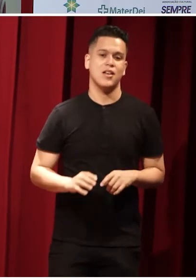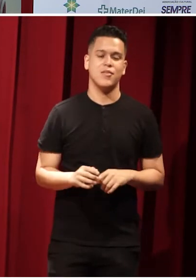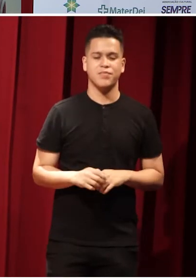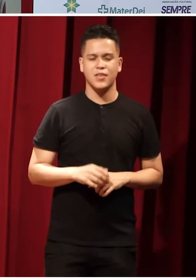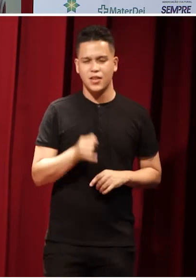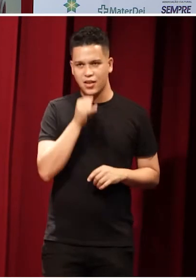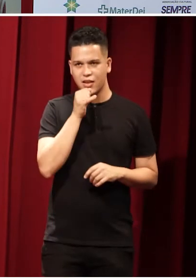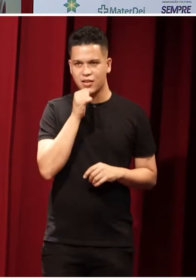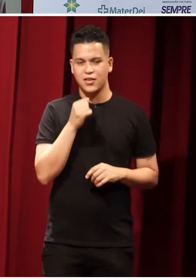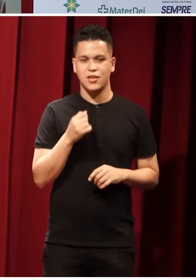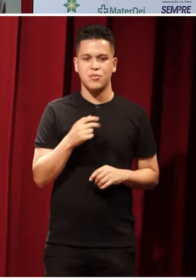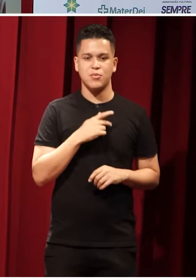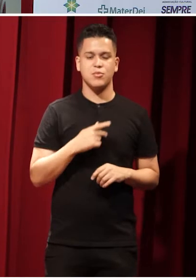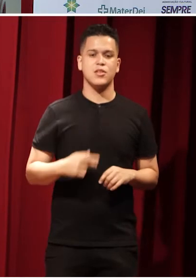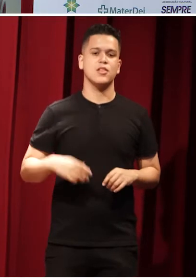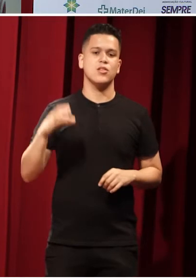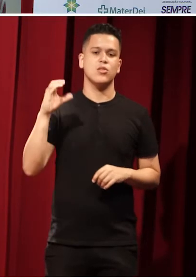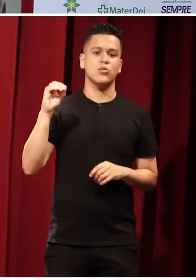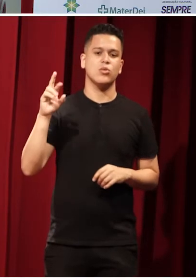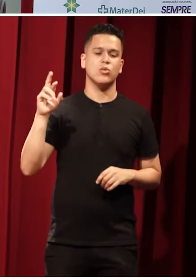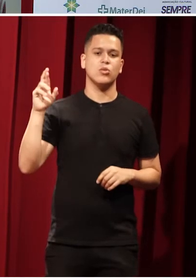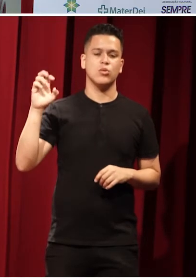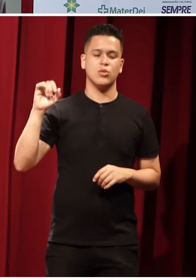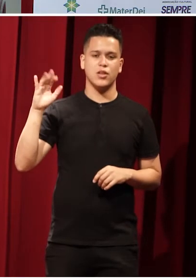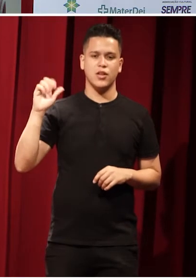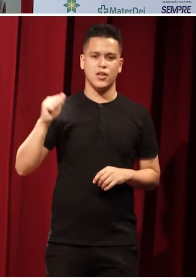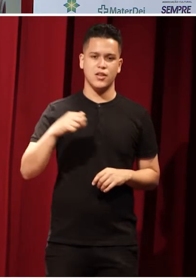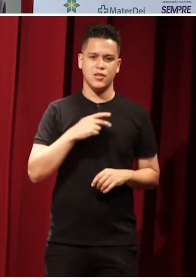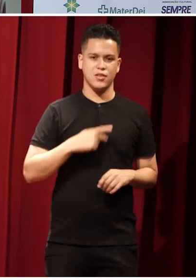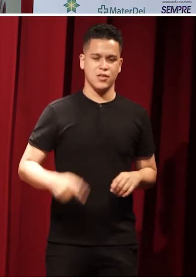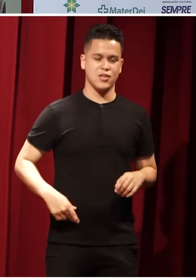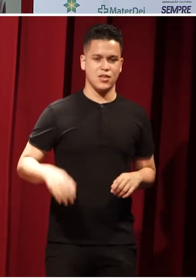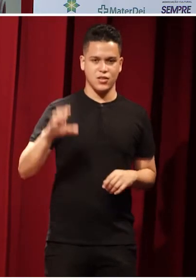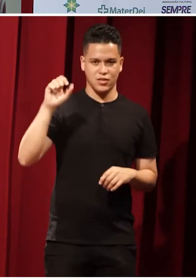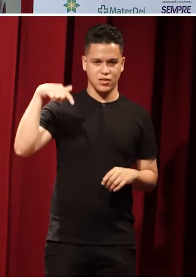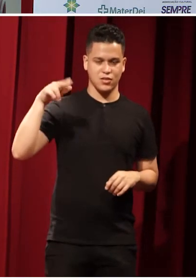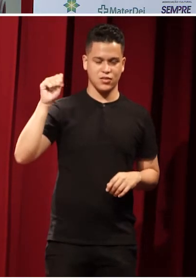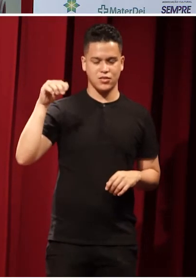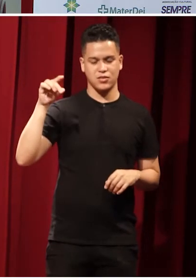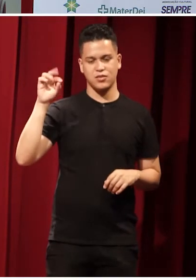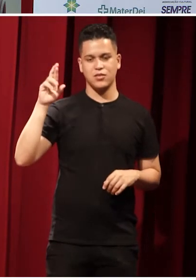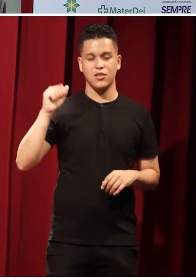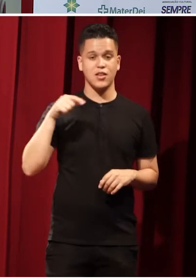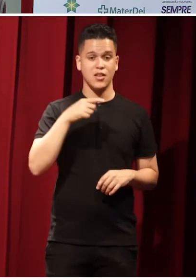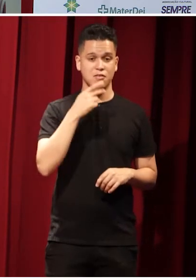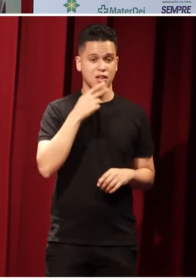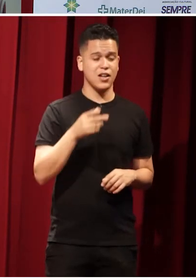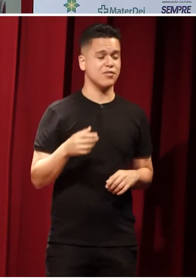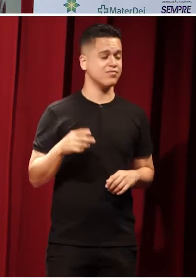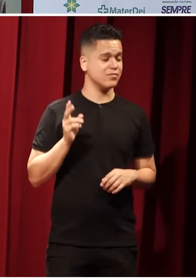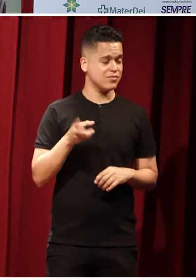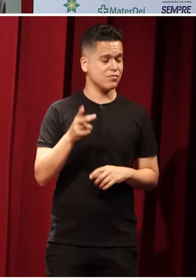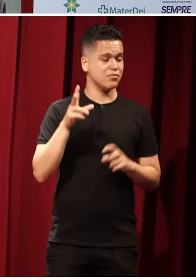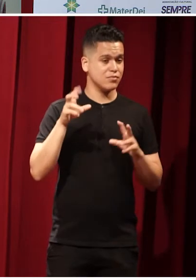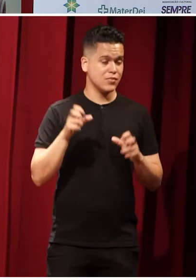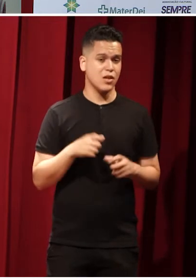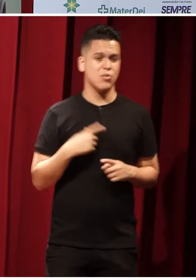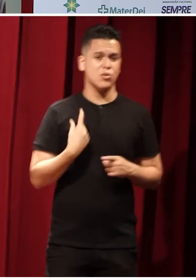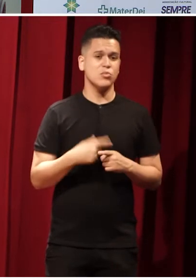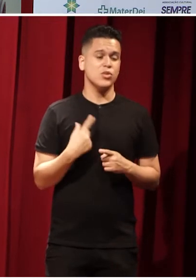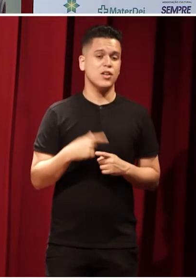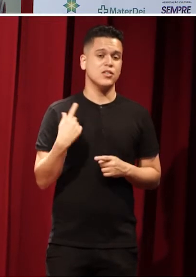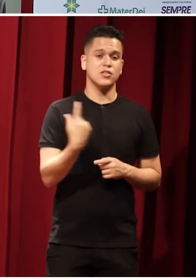Correia, que era presidente do Equador, ele dizia explicitamente isso. Por que nós queremos